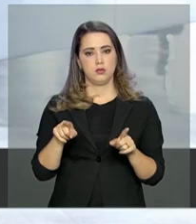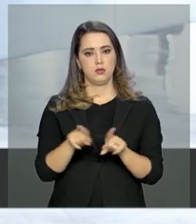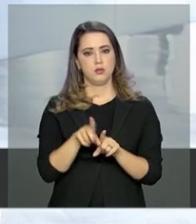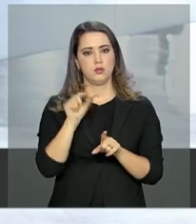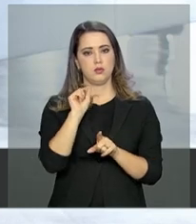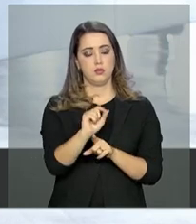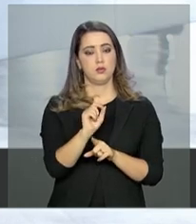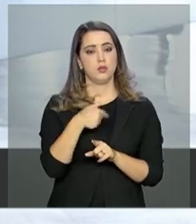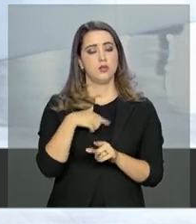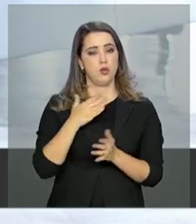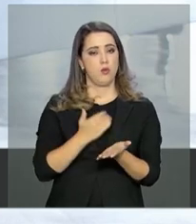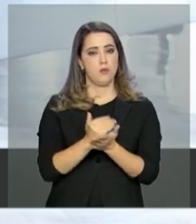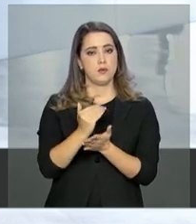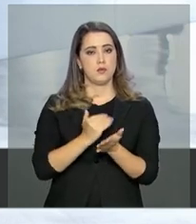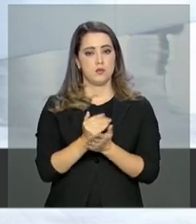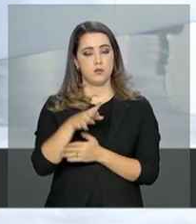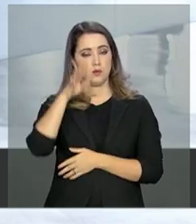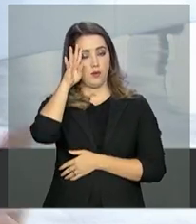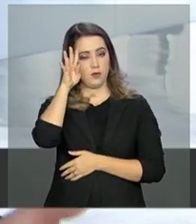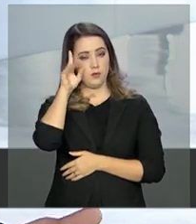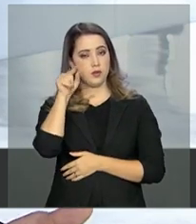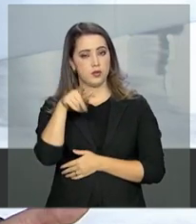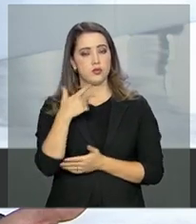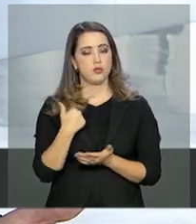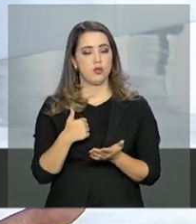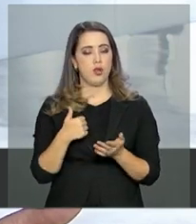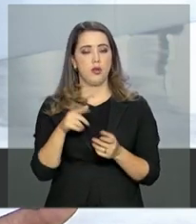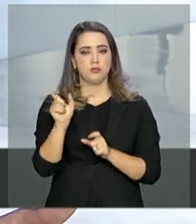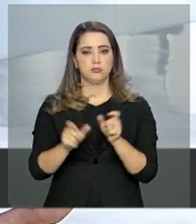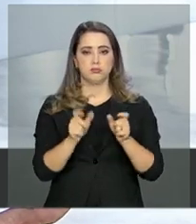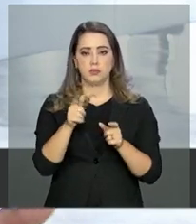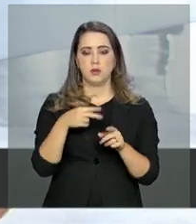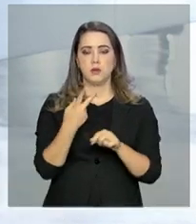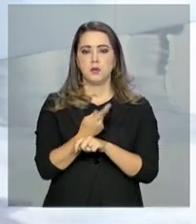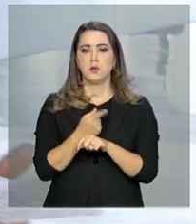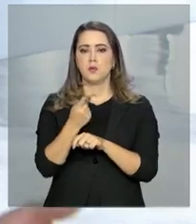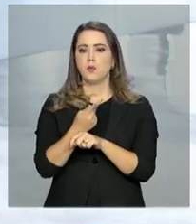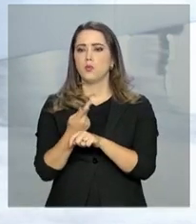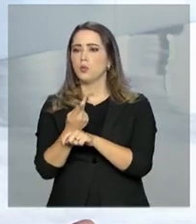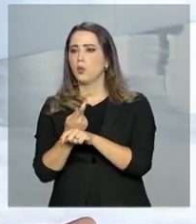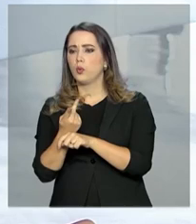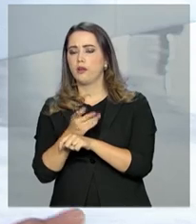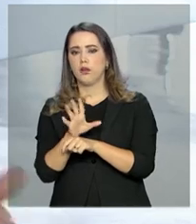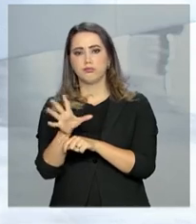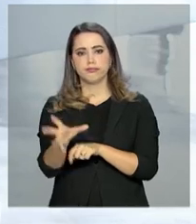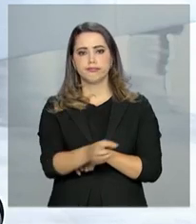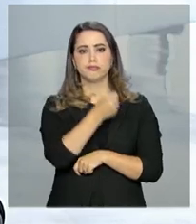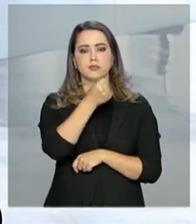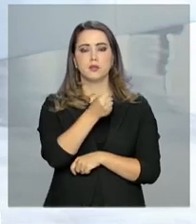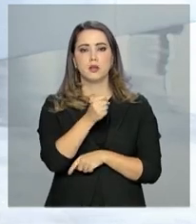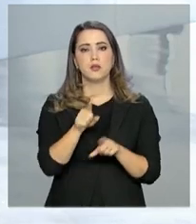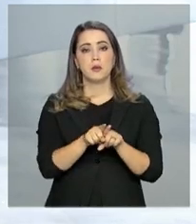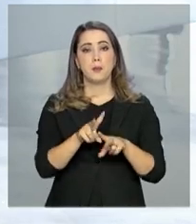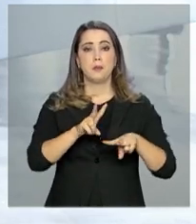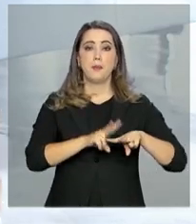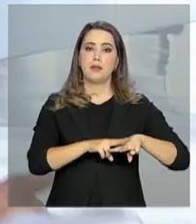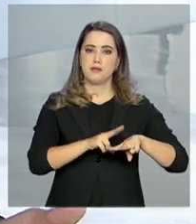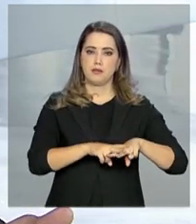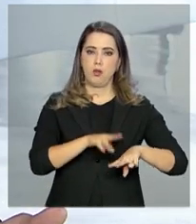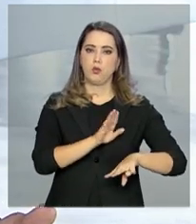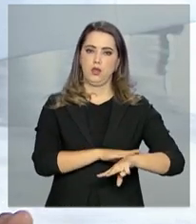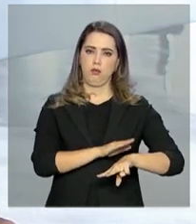quarta-feira uma boa parte deles já foi cumprida esses mandados são de busca e apreensão prisão preventiva e prisão